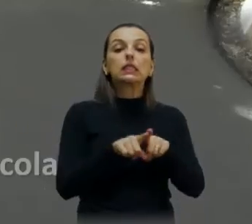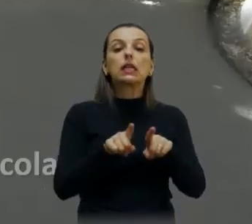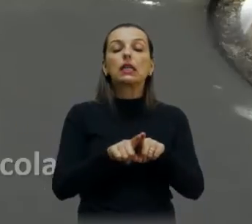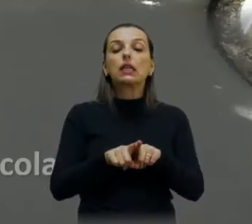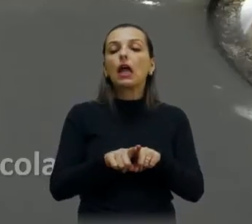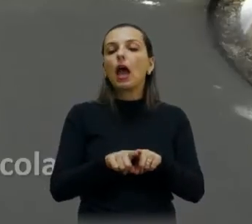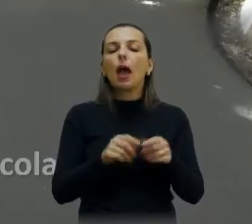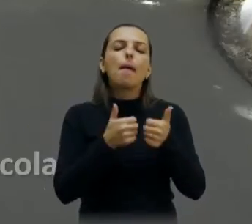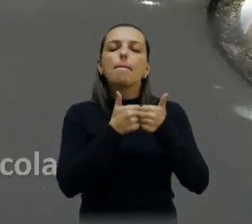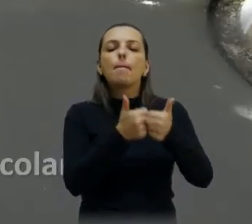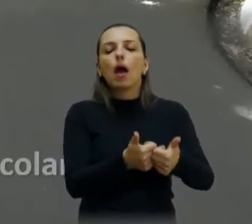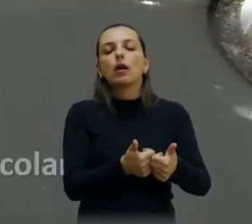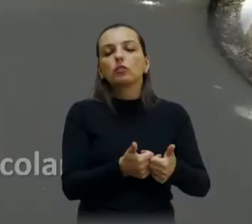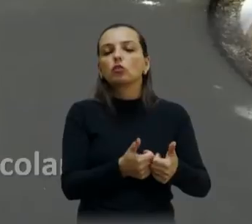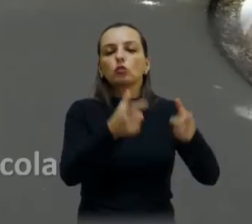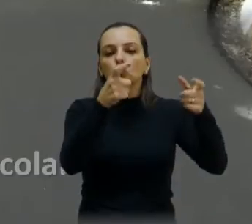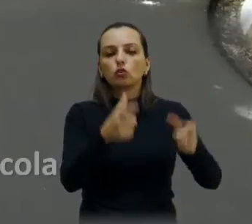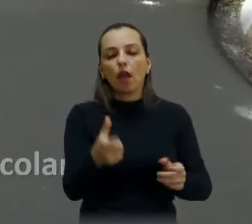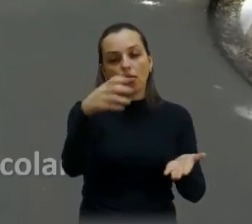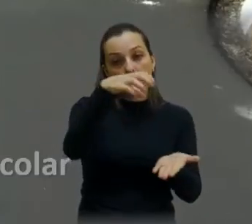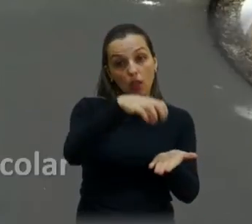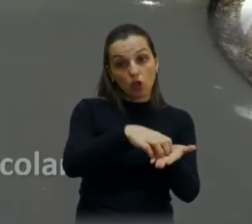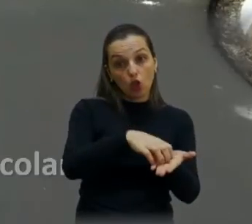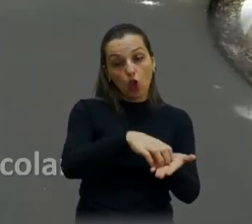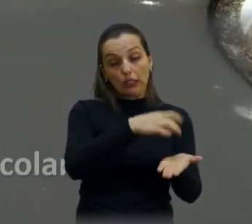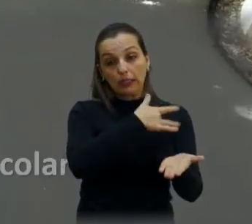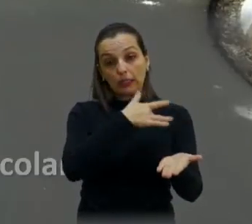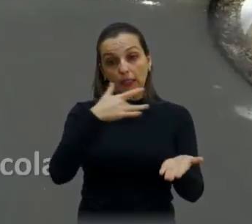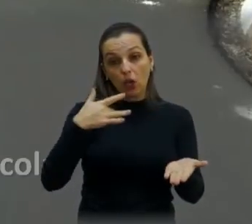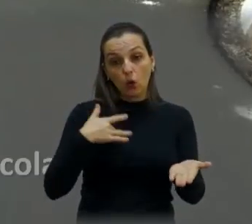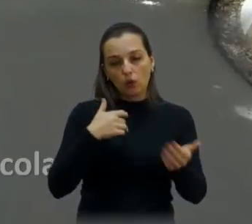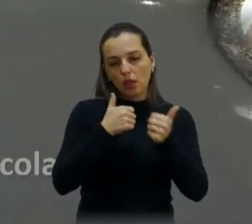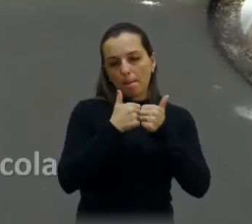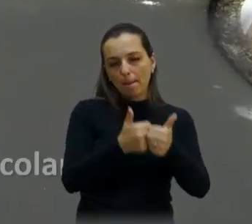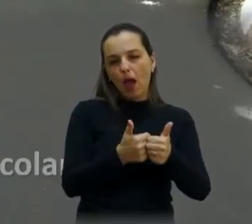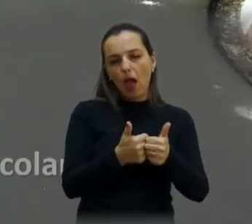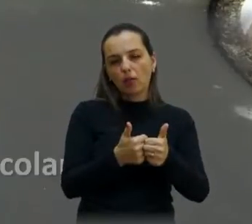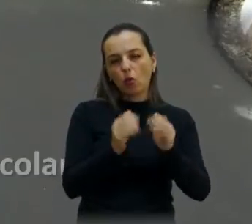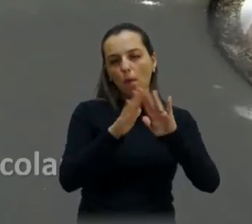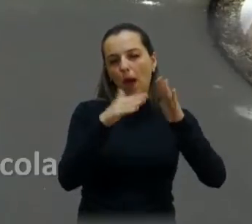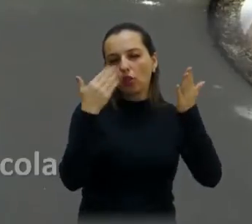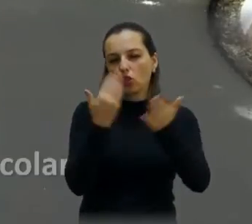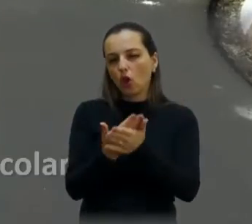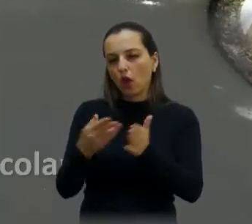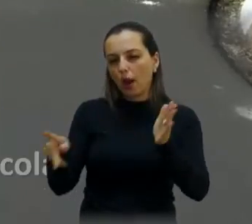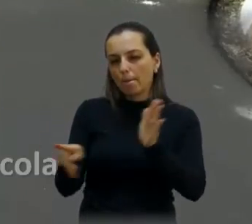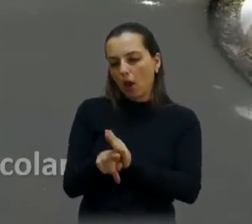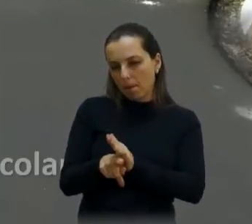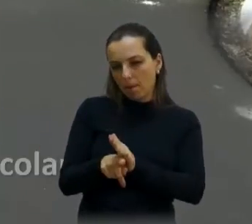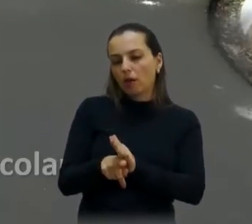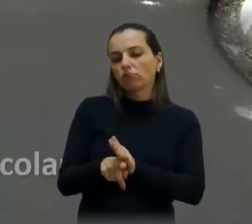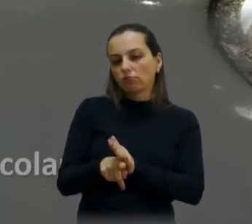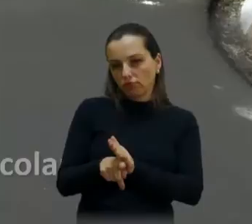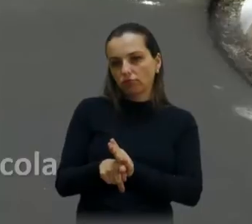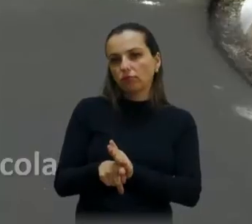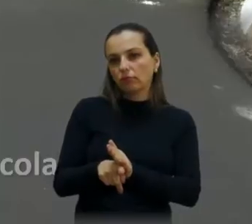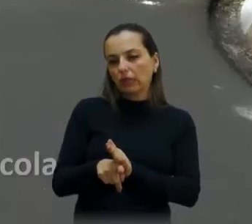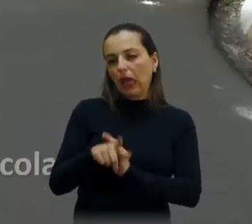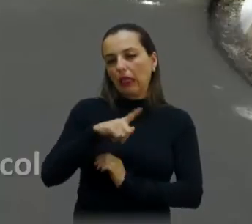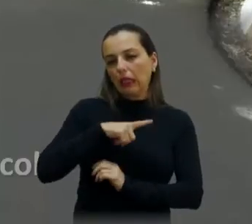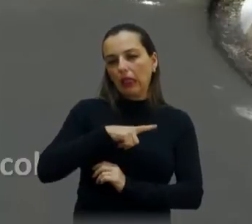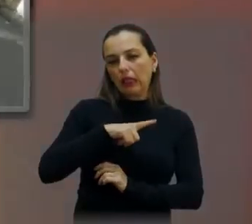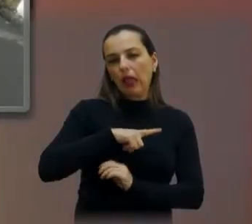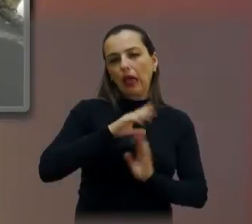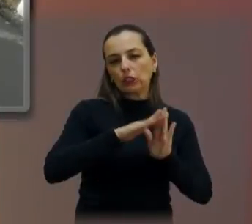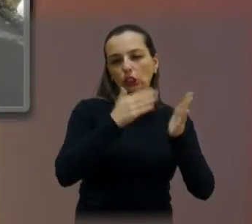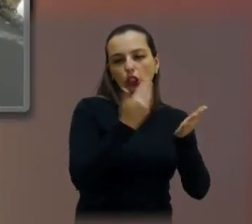da unidade de saúde ali da Rua Mário Barbugli, próximo à unidade escolar, né, às unidades escolares ali tem CR, tem